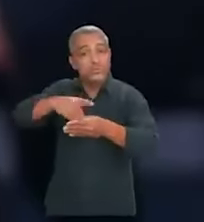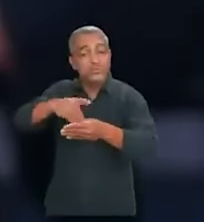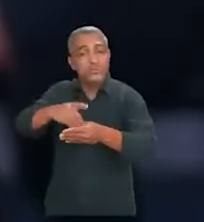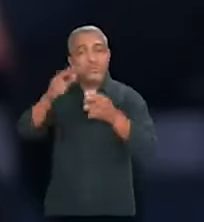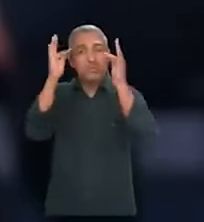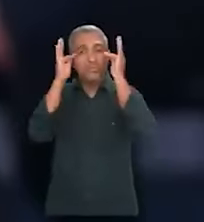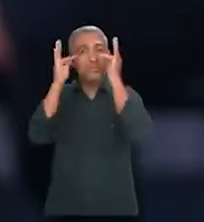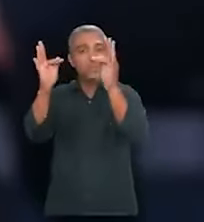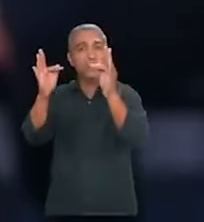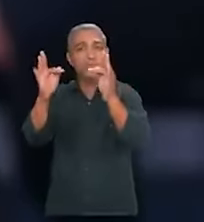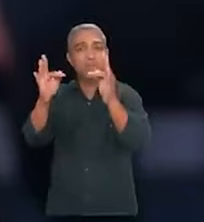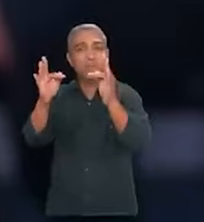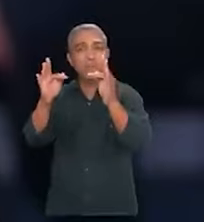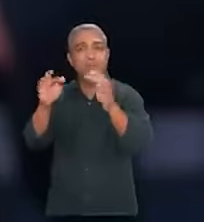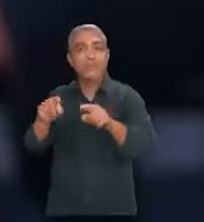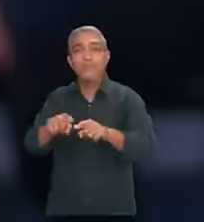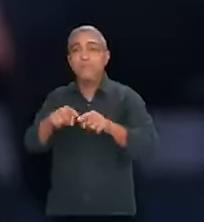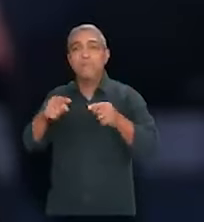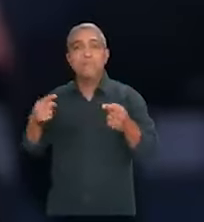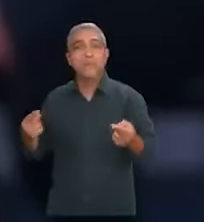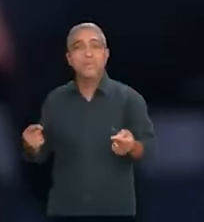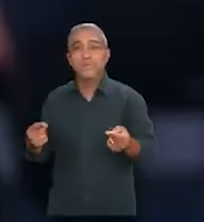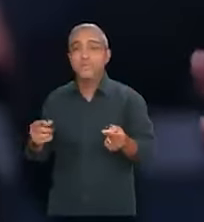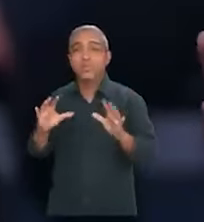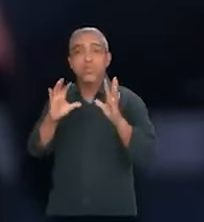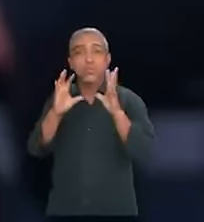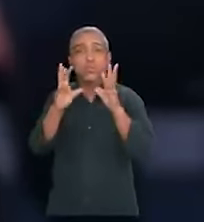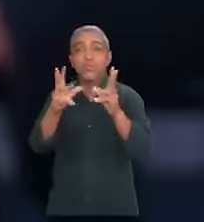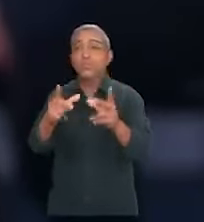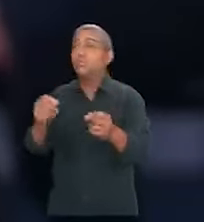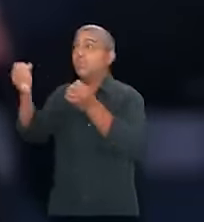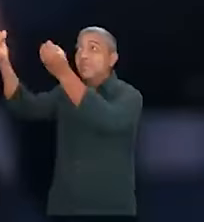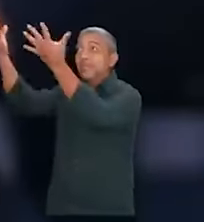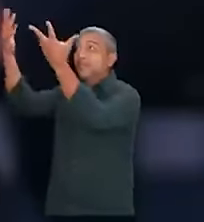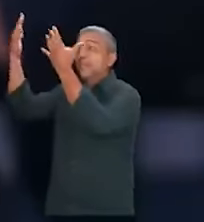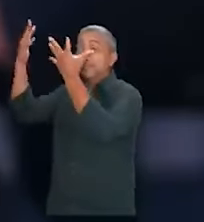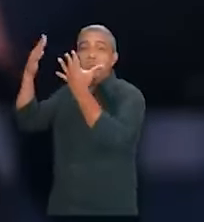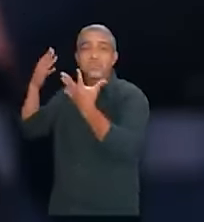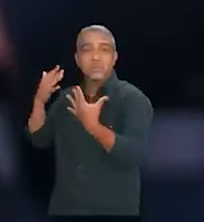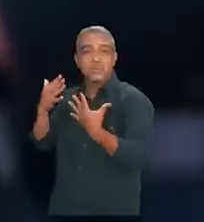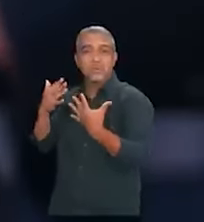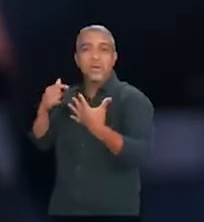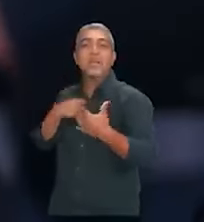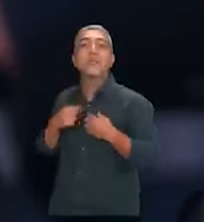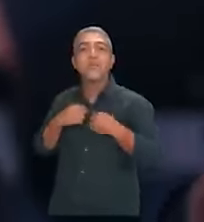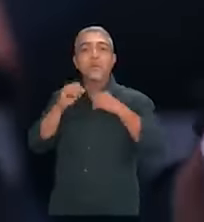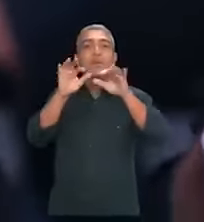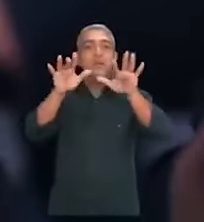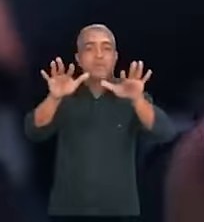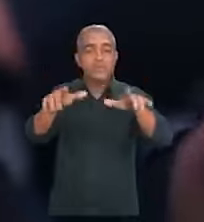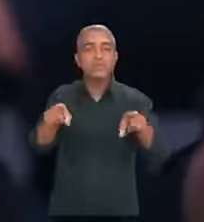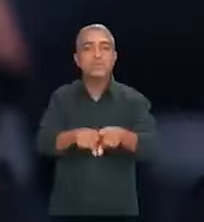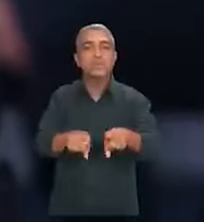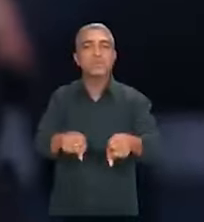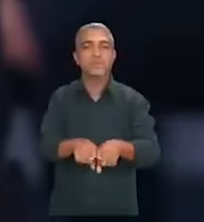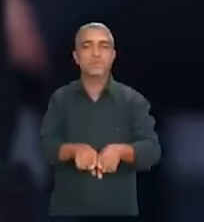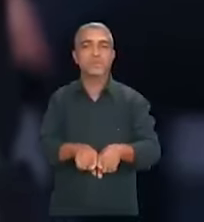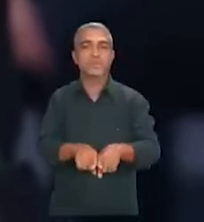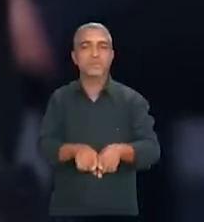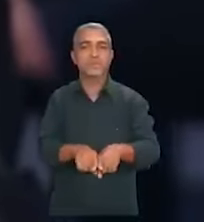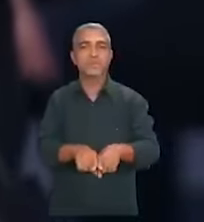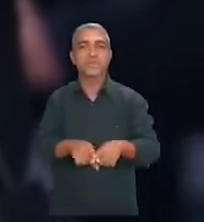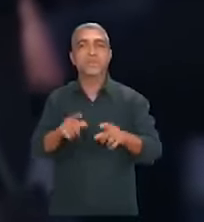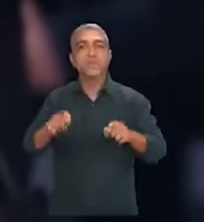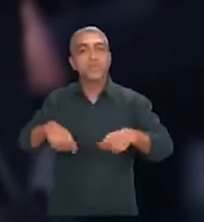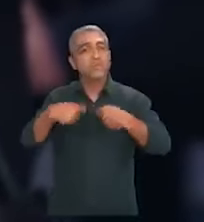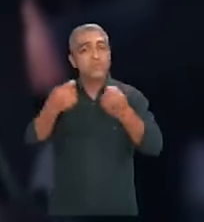10% tudo que entra na minha vida 10% é para minha igreja mas no mínimo